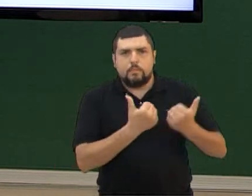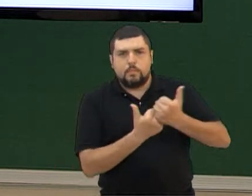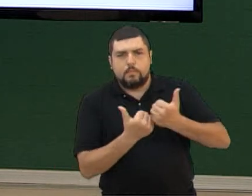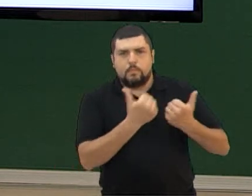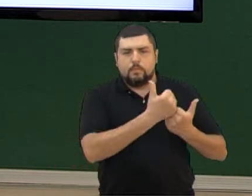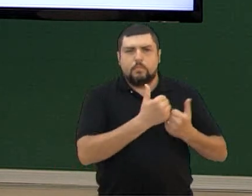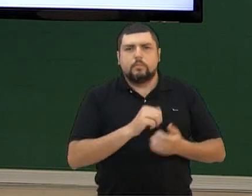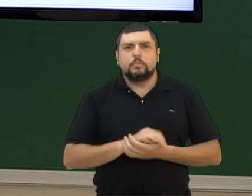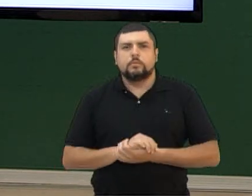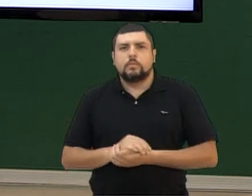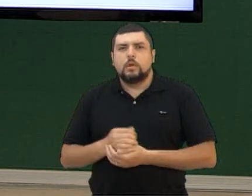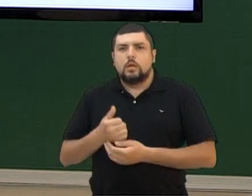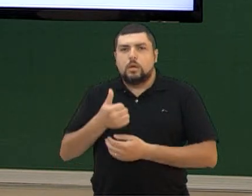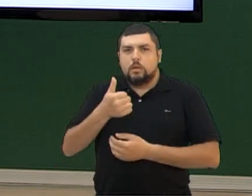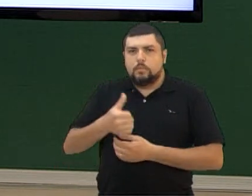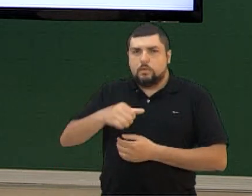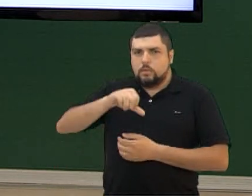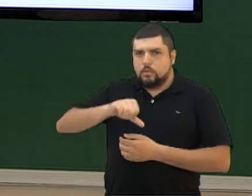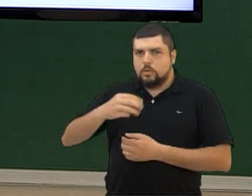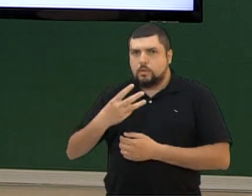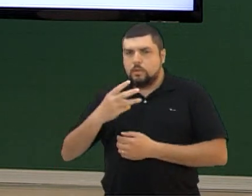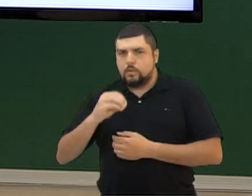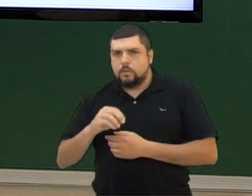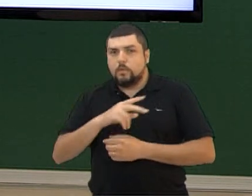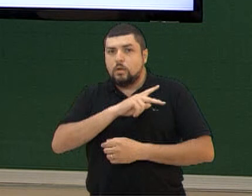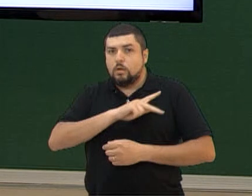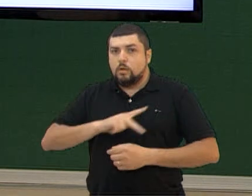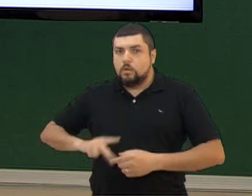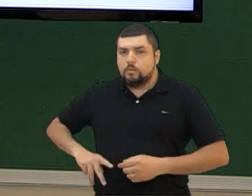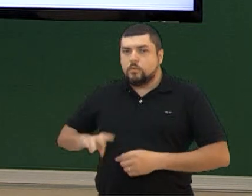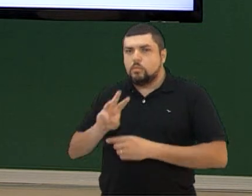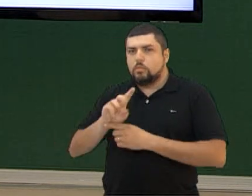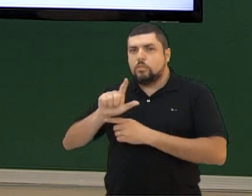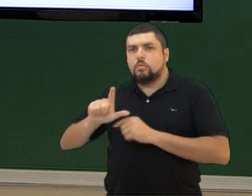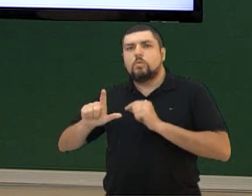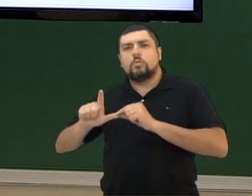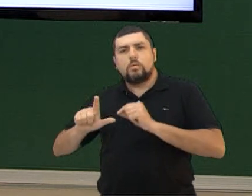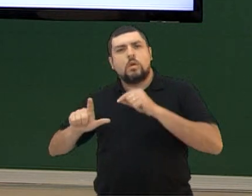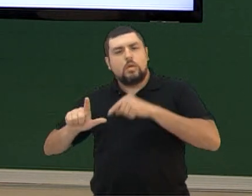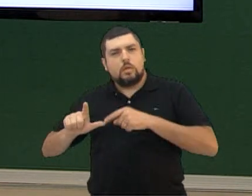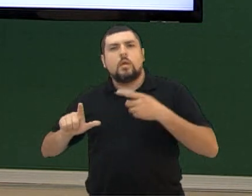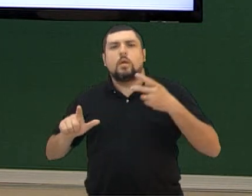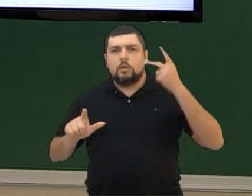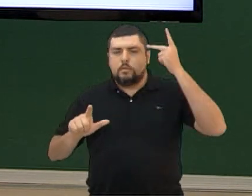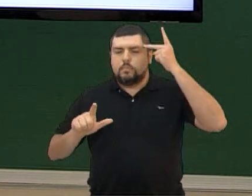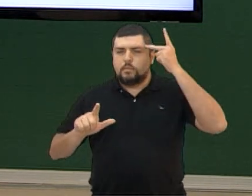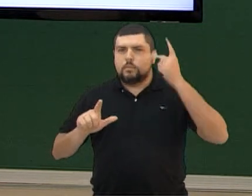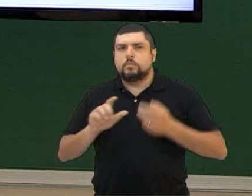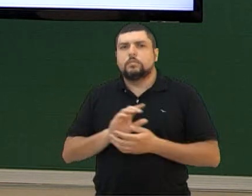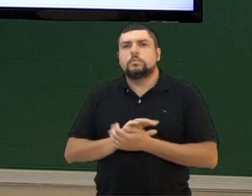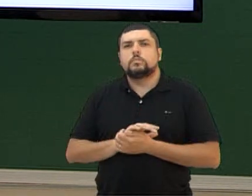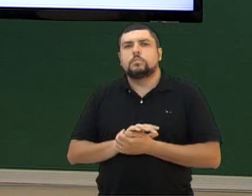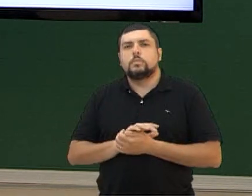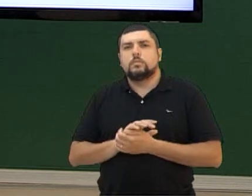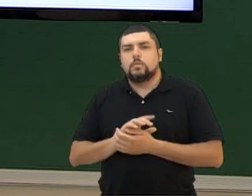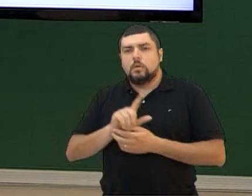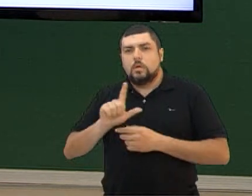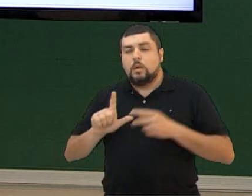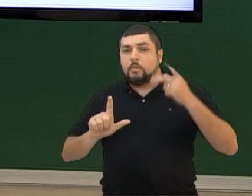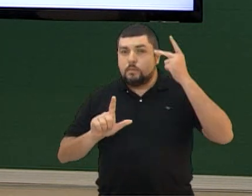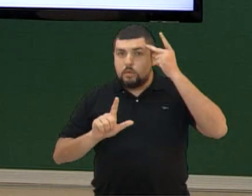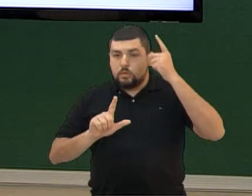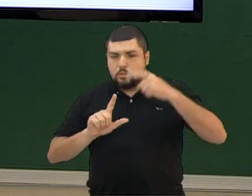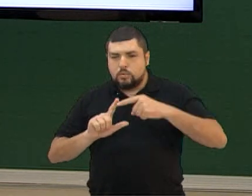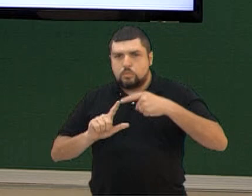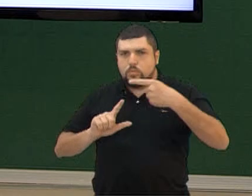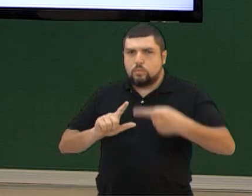1930, o presidente Washington Luiz era paulista. Por ordem, o próximo presidente deveria